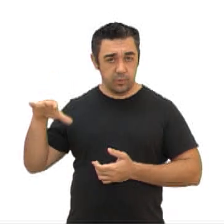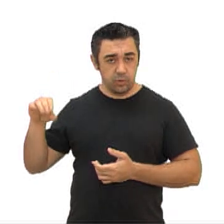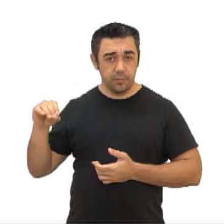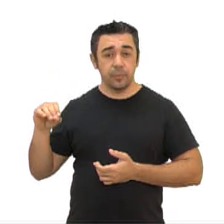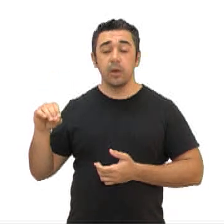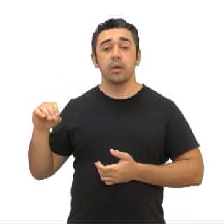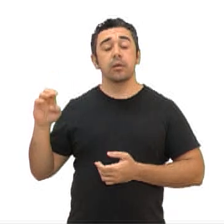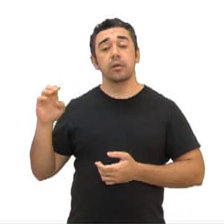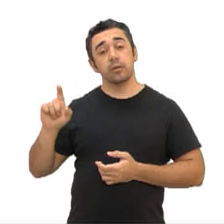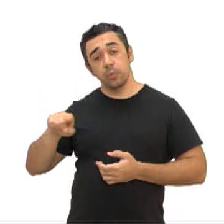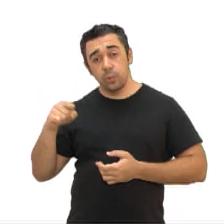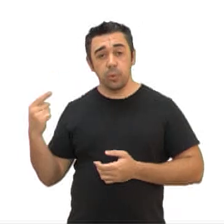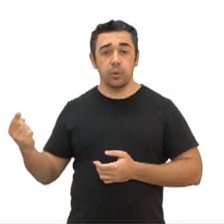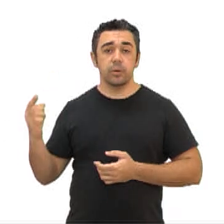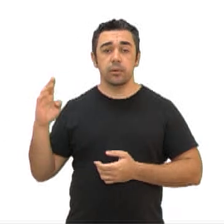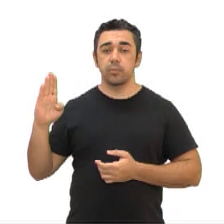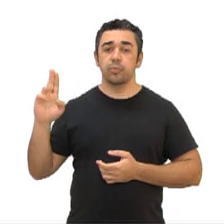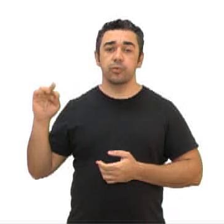B, é o